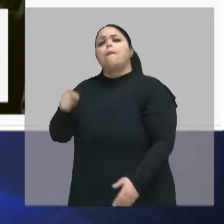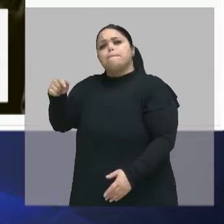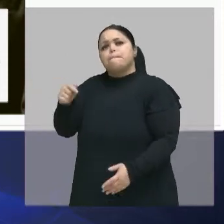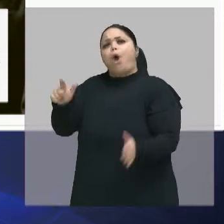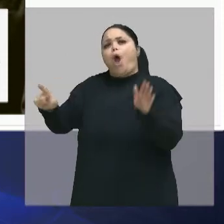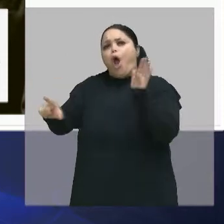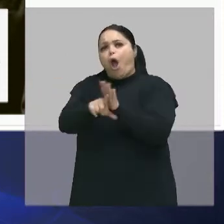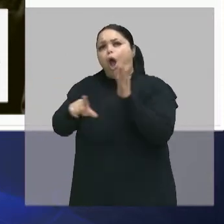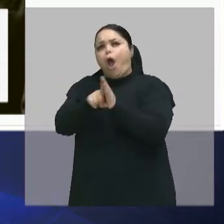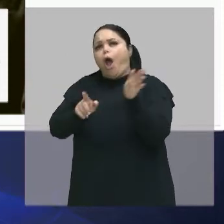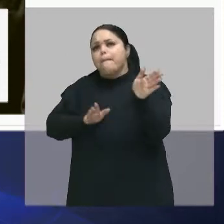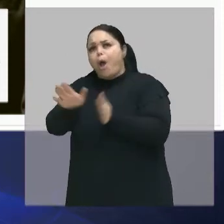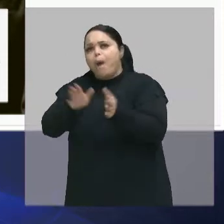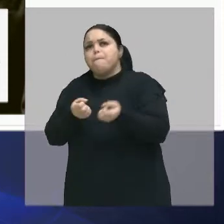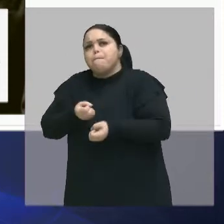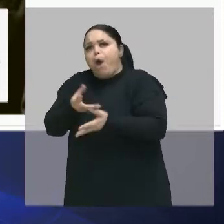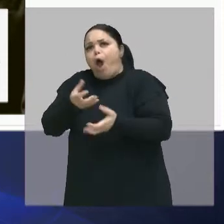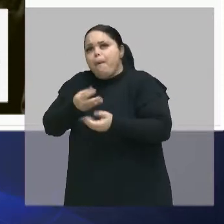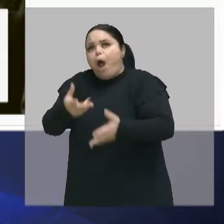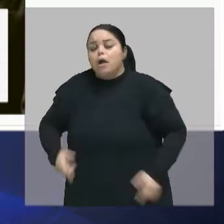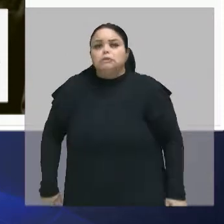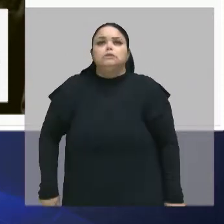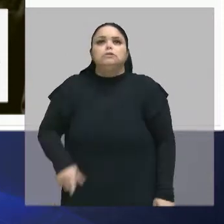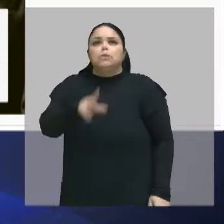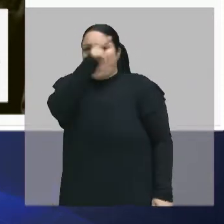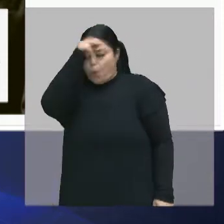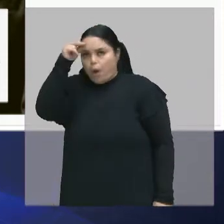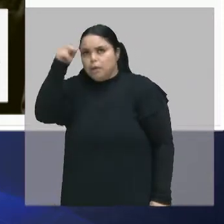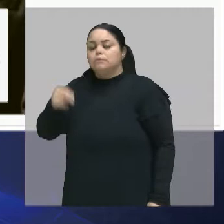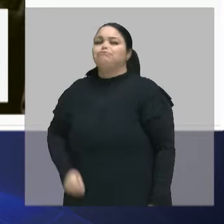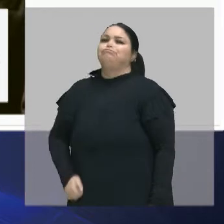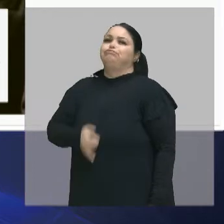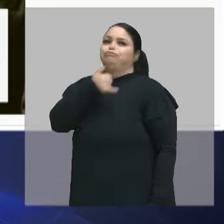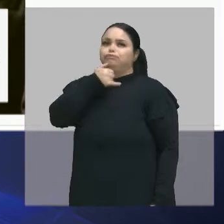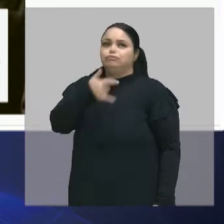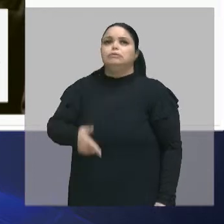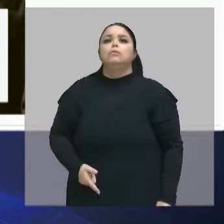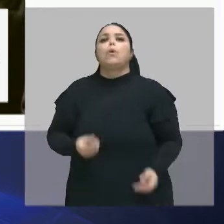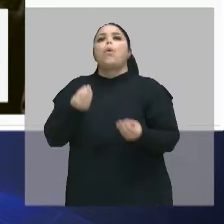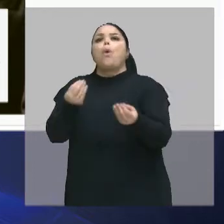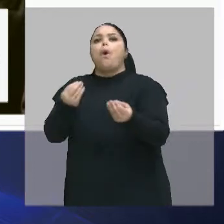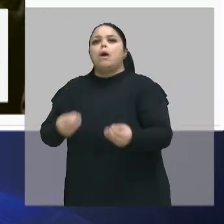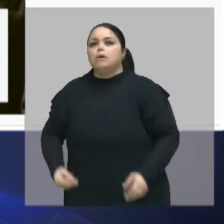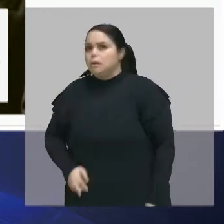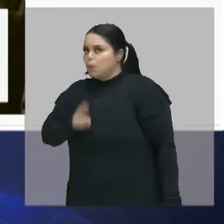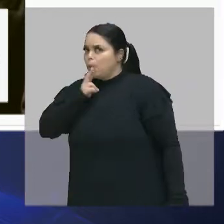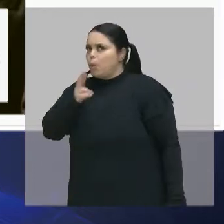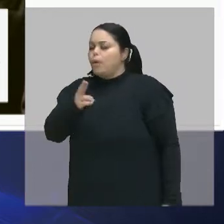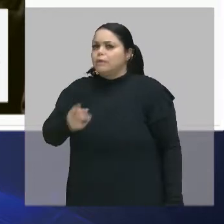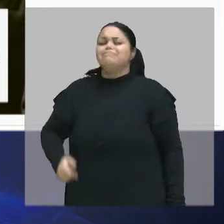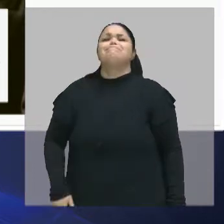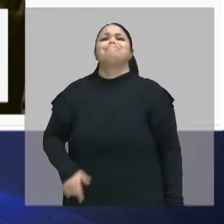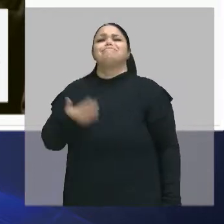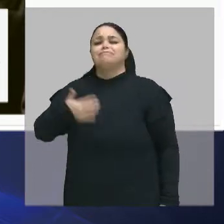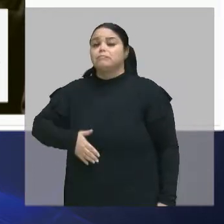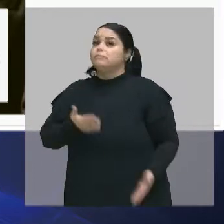lei do acesso à informação, a prefeitura, infelizmente, não respondeu, né, e fica